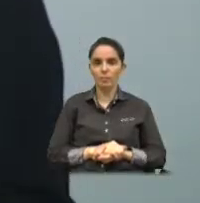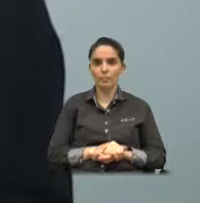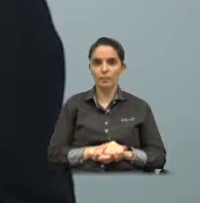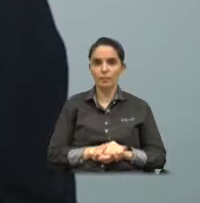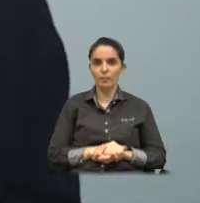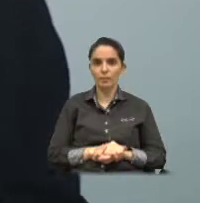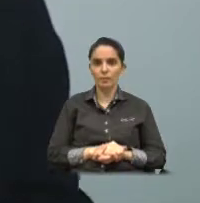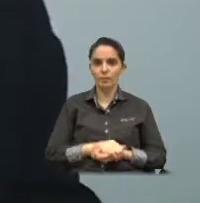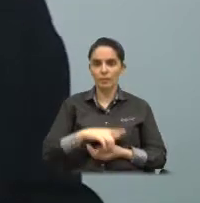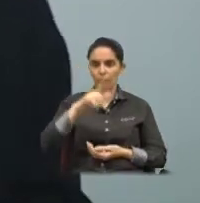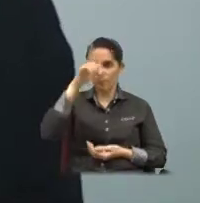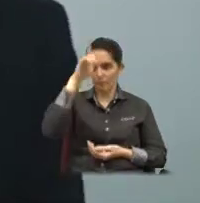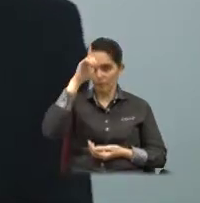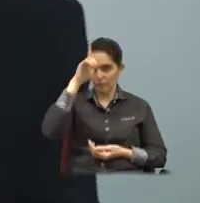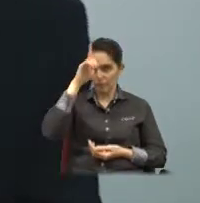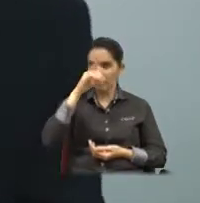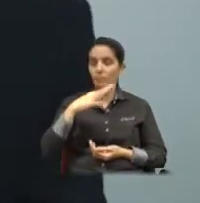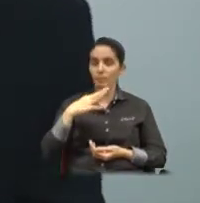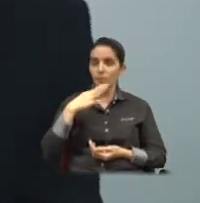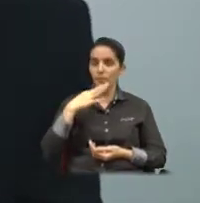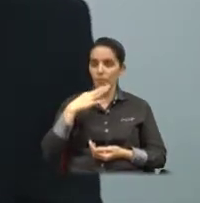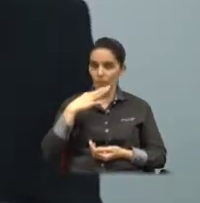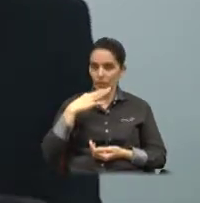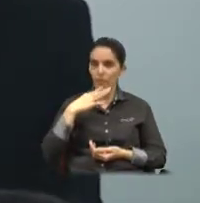Seu pai teve a coragem